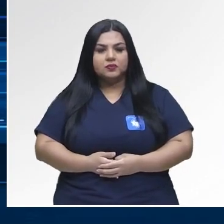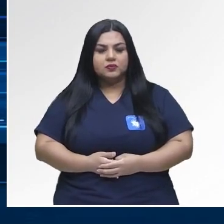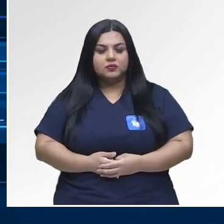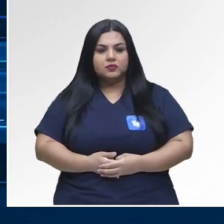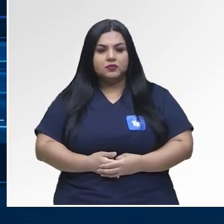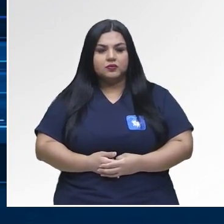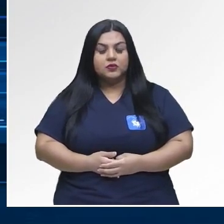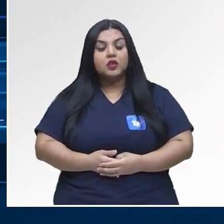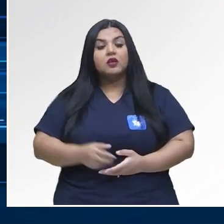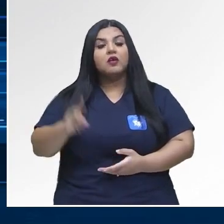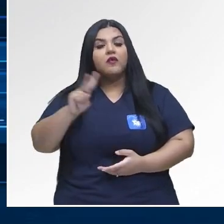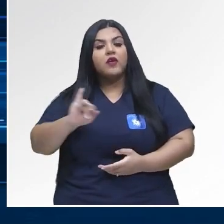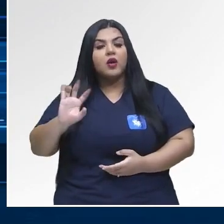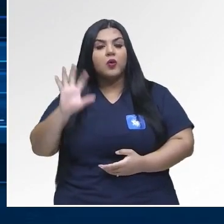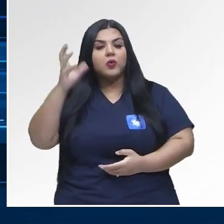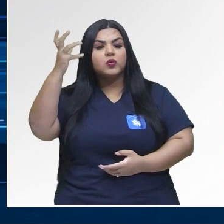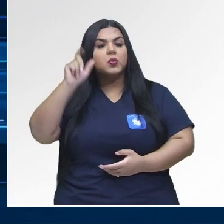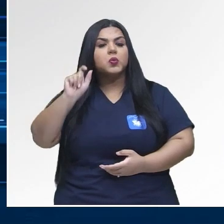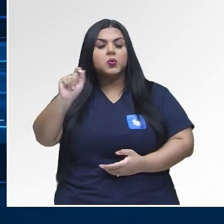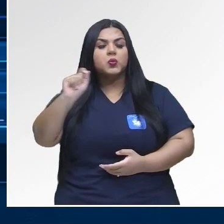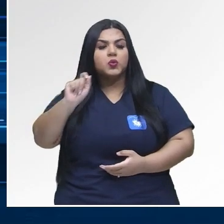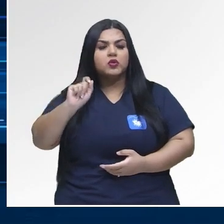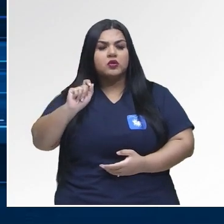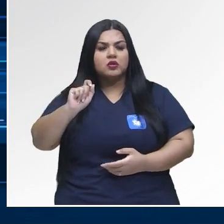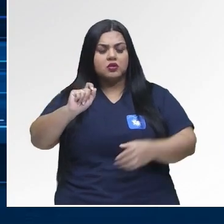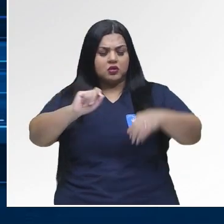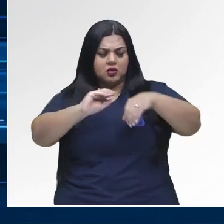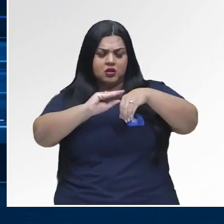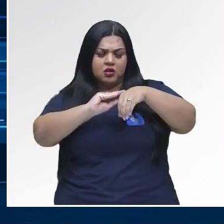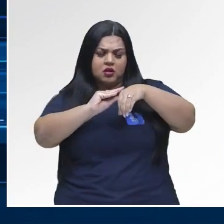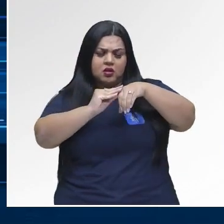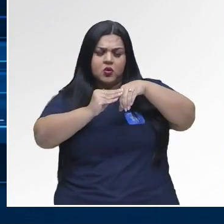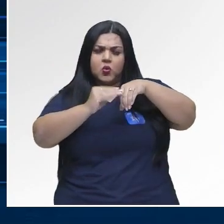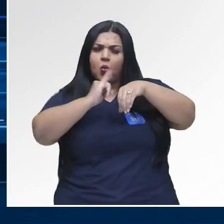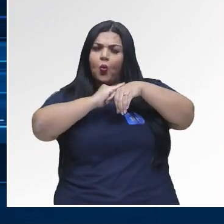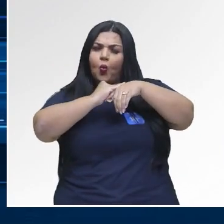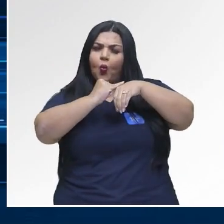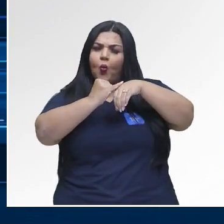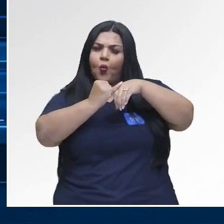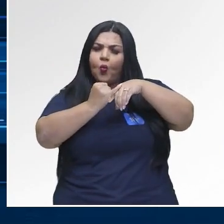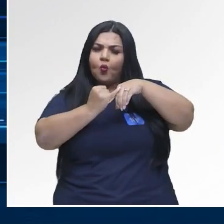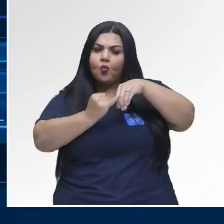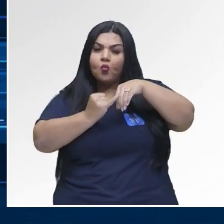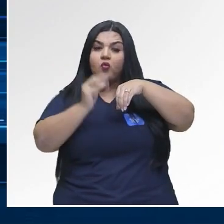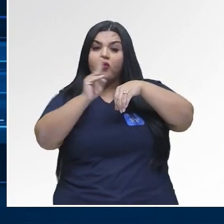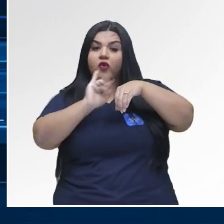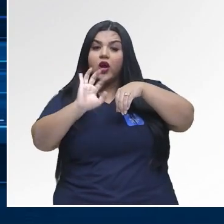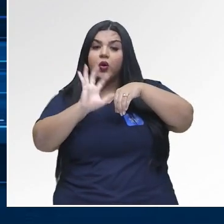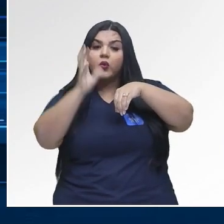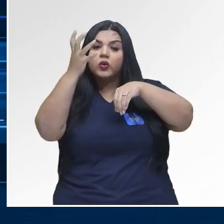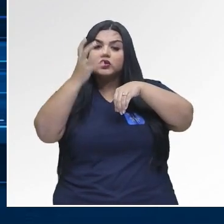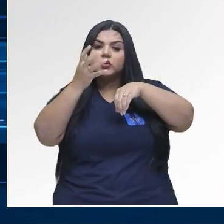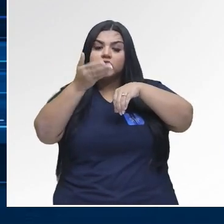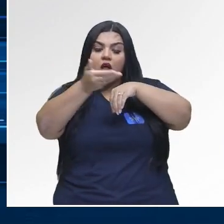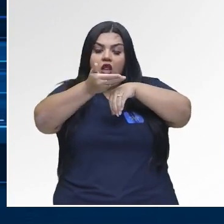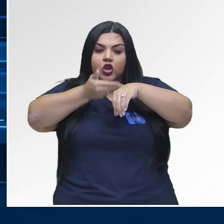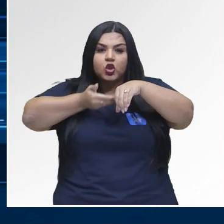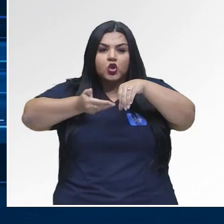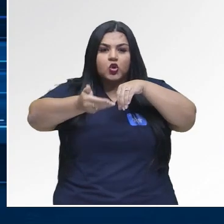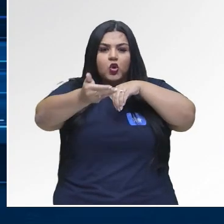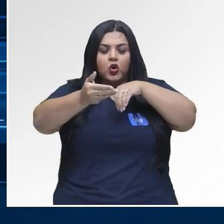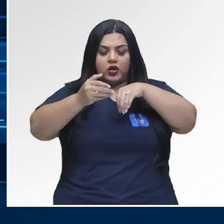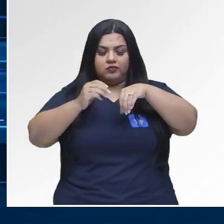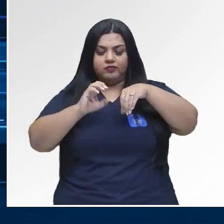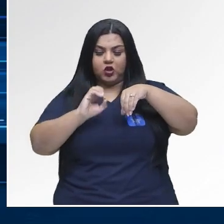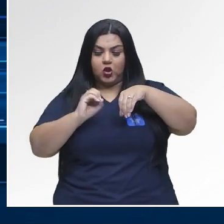que vai acontecer lá, eles são membranas bem fininhas, onde vai acontecer a troca gasosa, tá? Então,